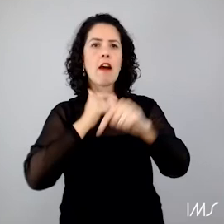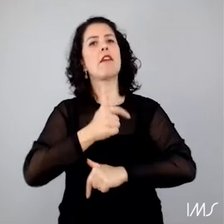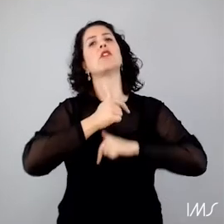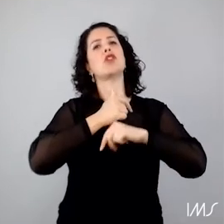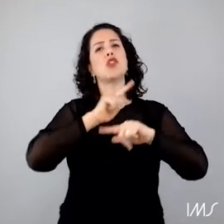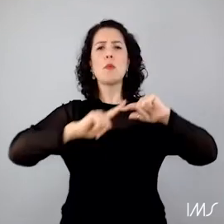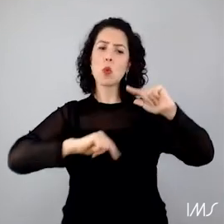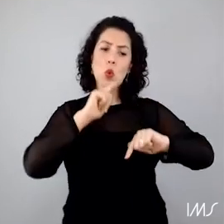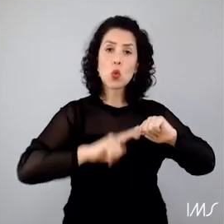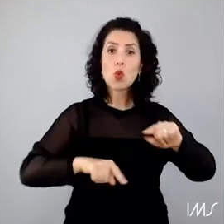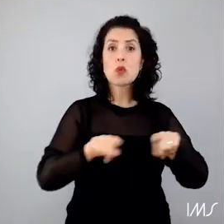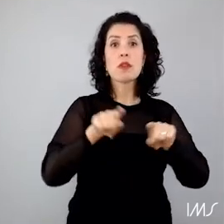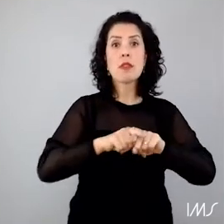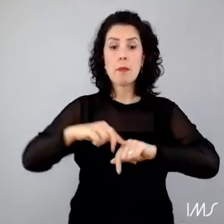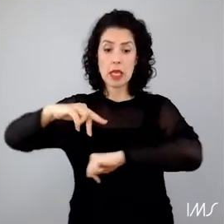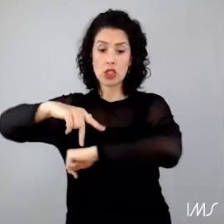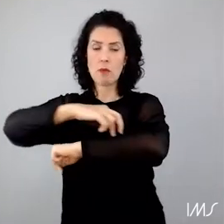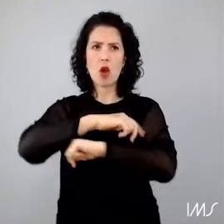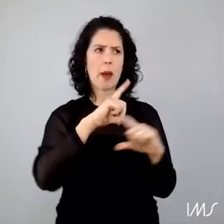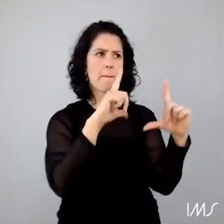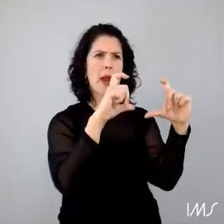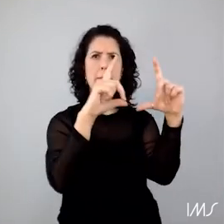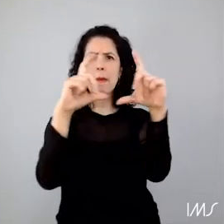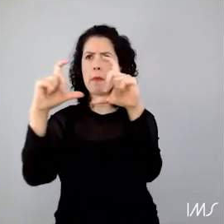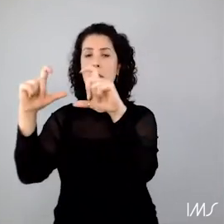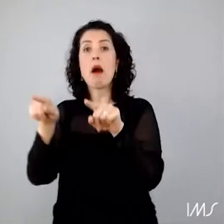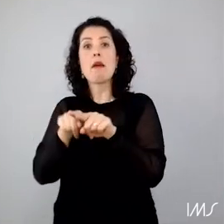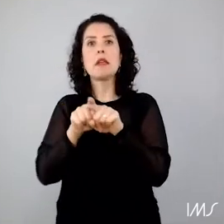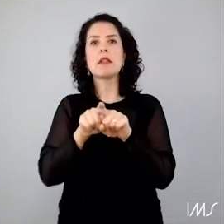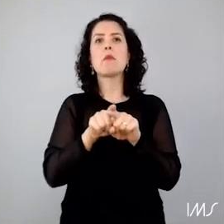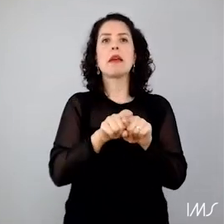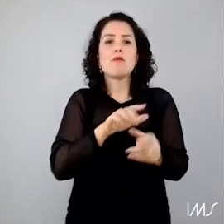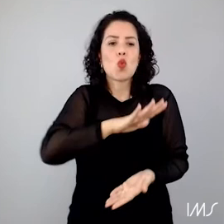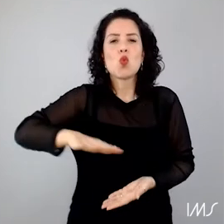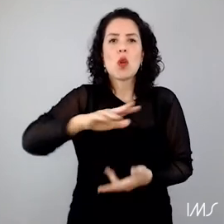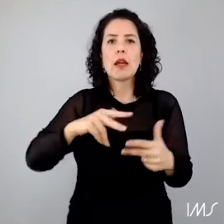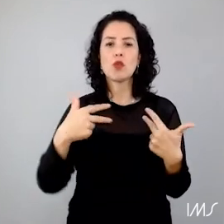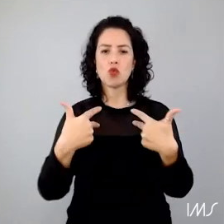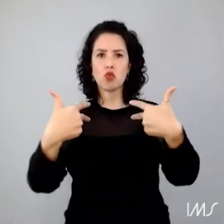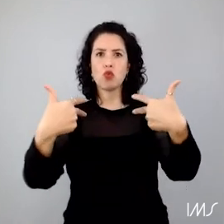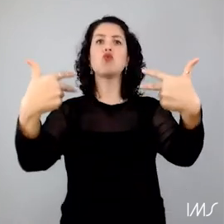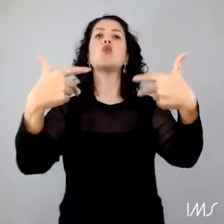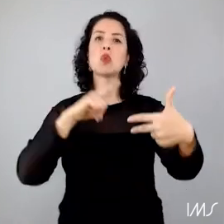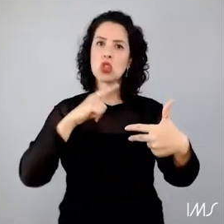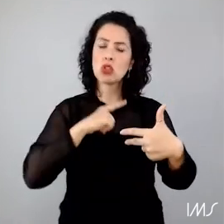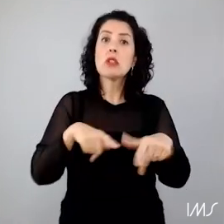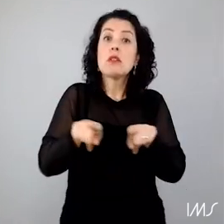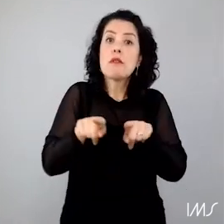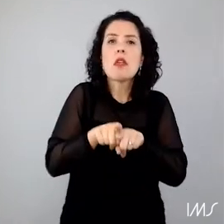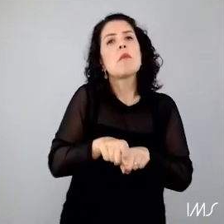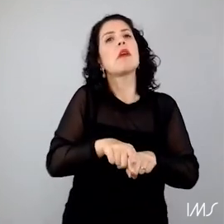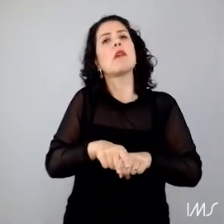produtos e moda, os estúdios fotográficos profissionais que se expandiram, o número crescente de